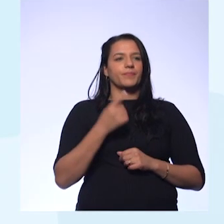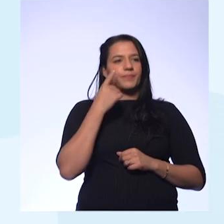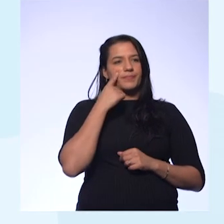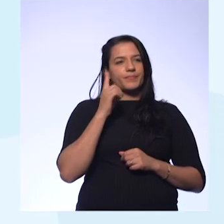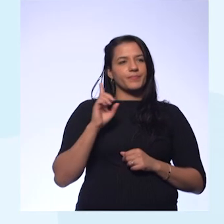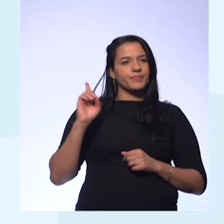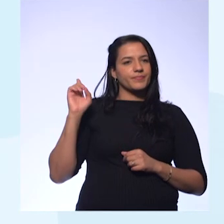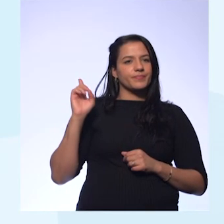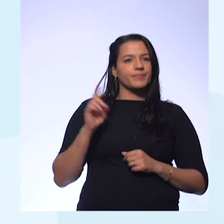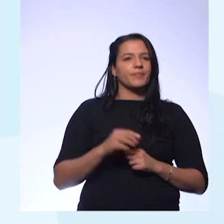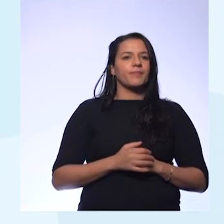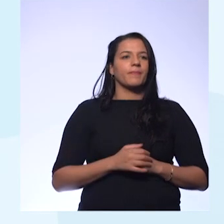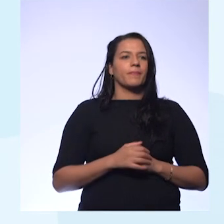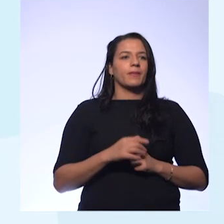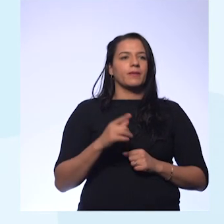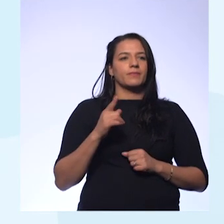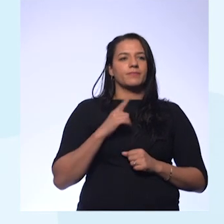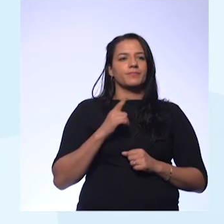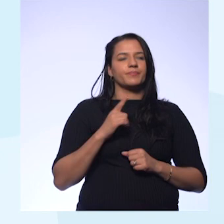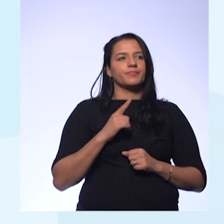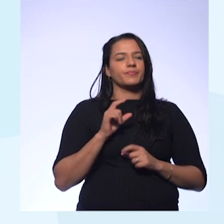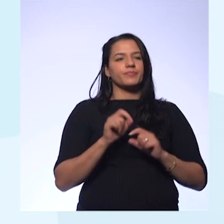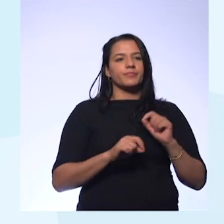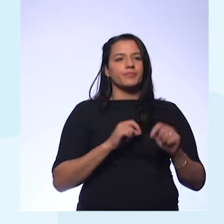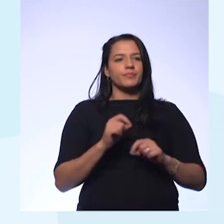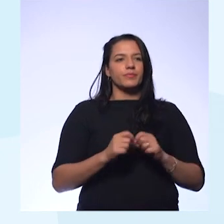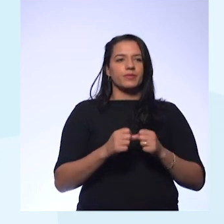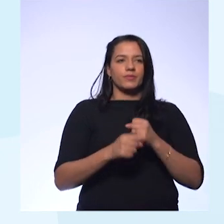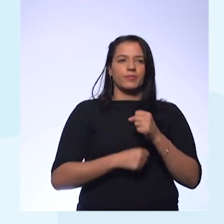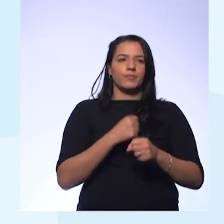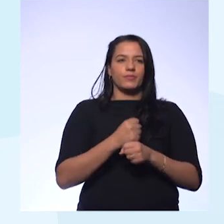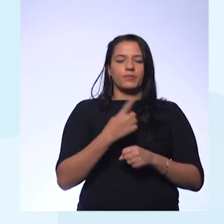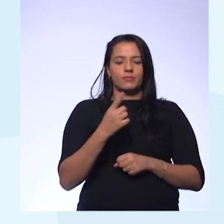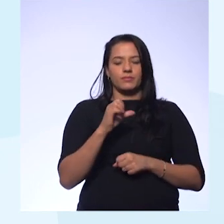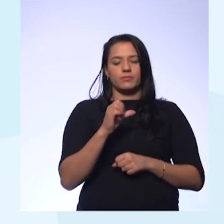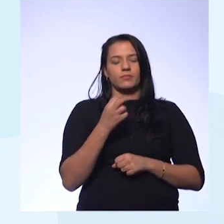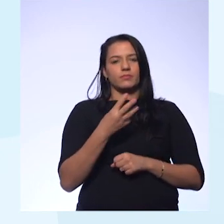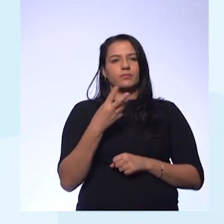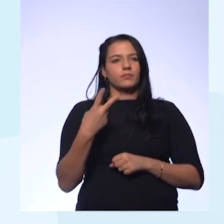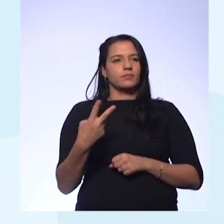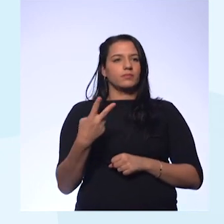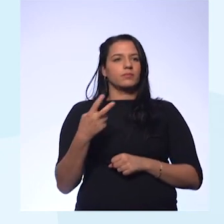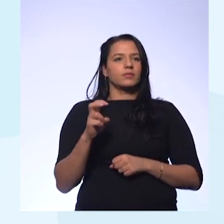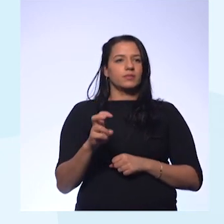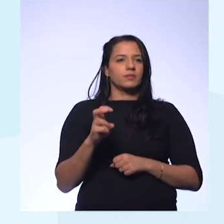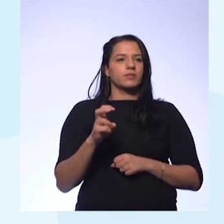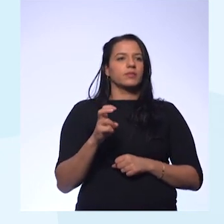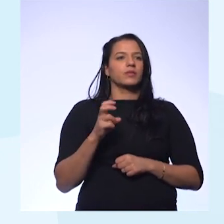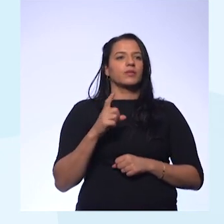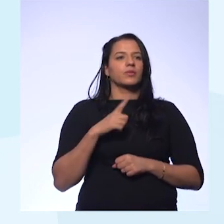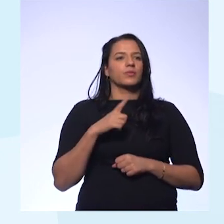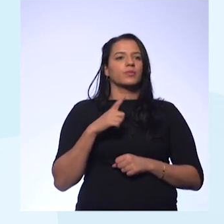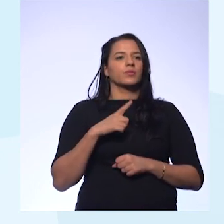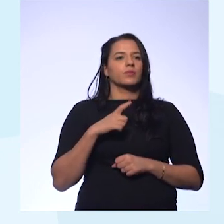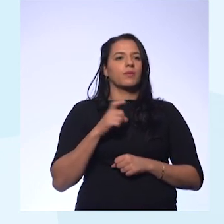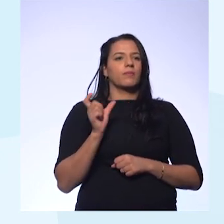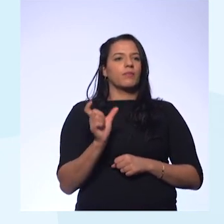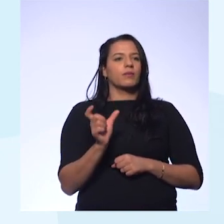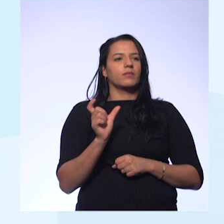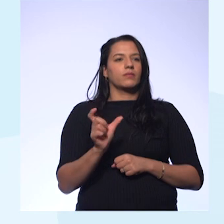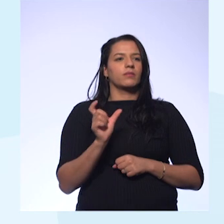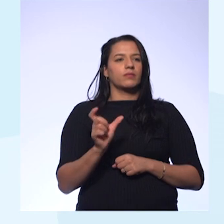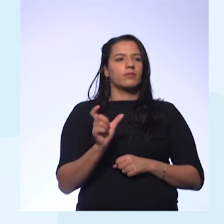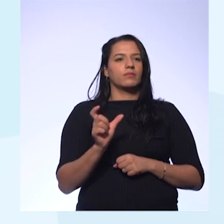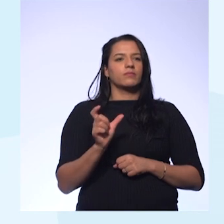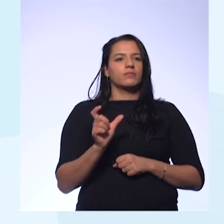rapidinho. Então, a intentona de 1935, intentona é uma palavra que significa tentativa frustrada, né? Foi